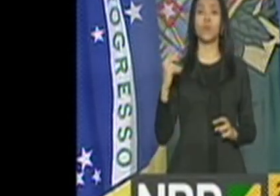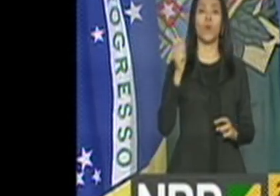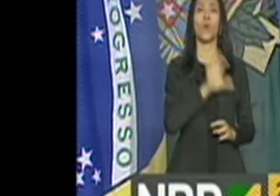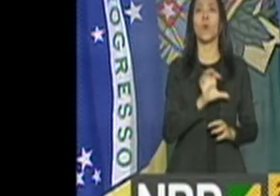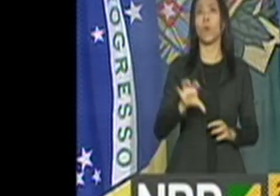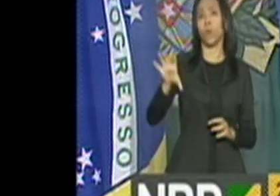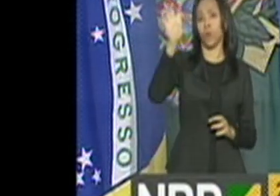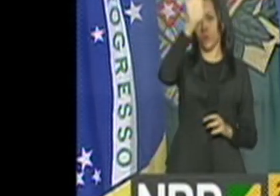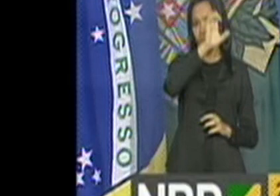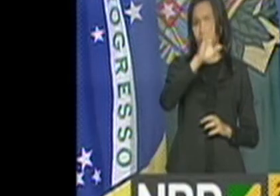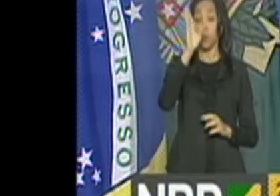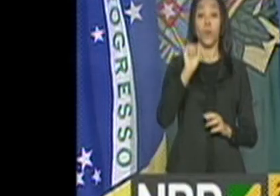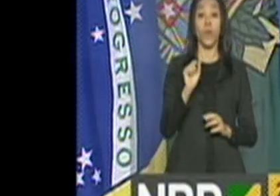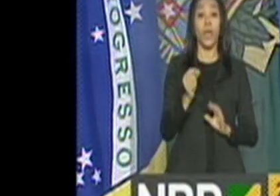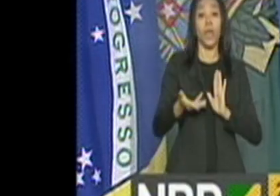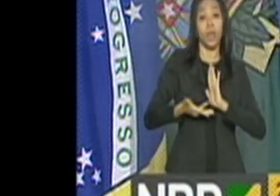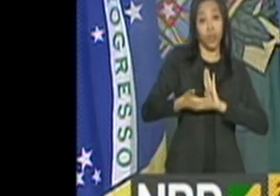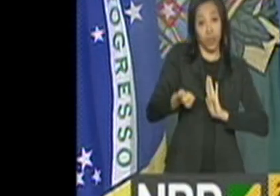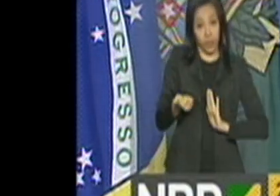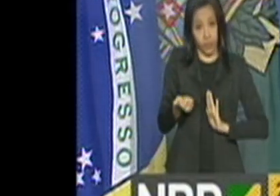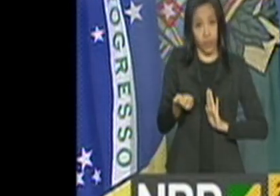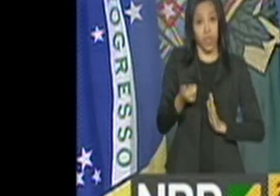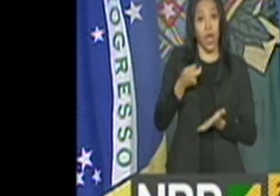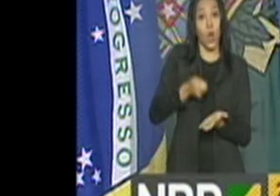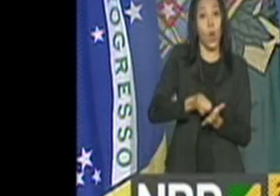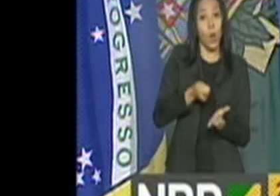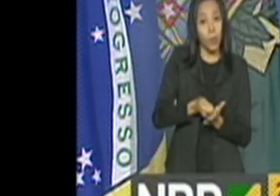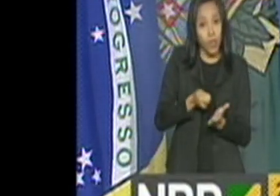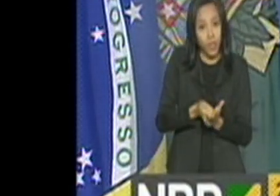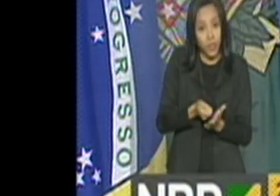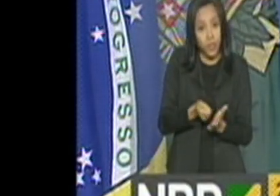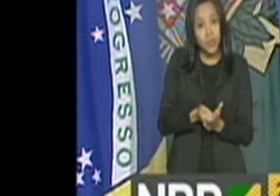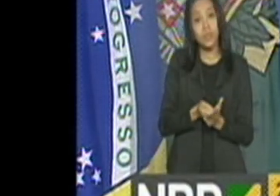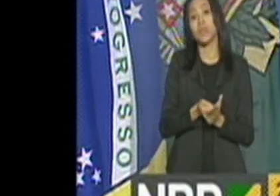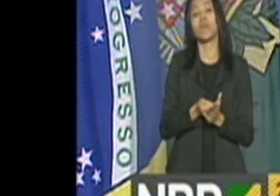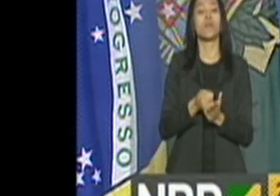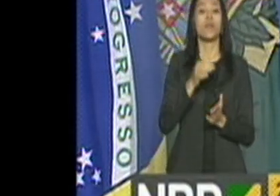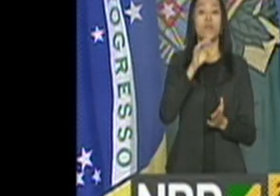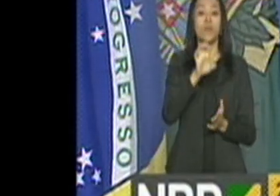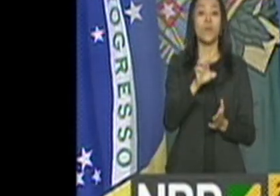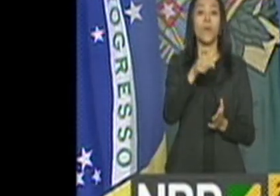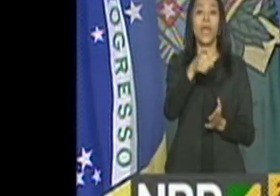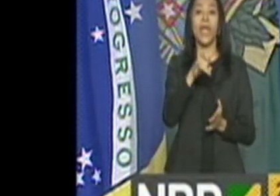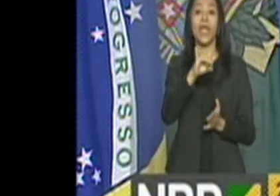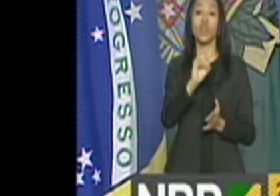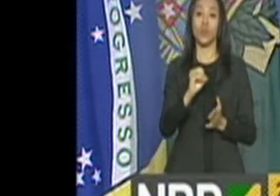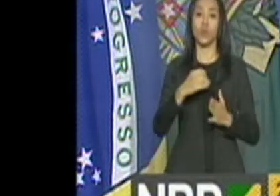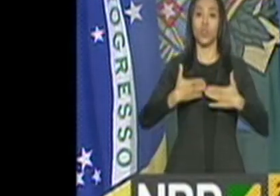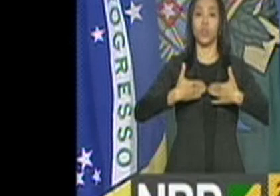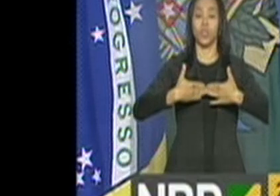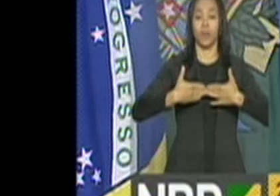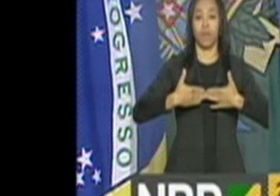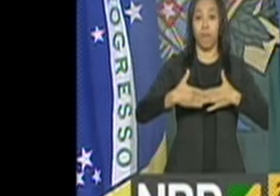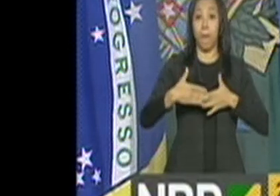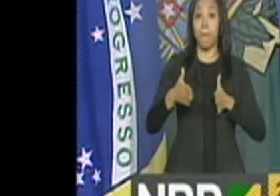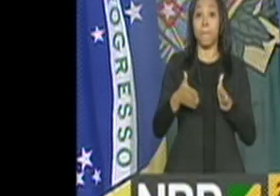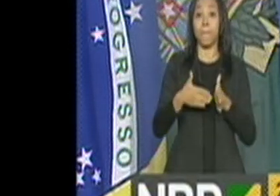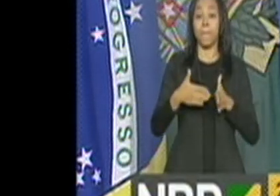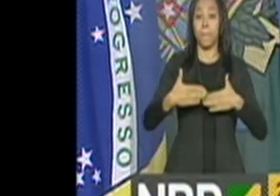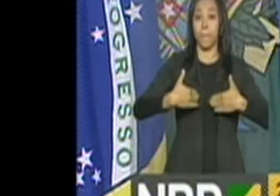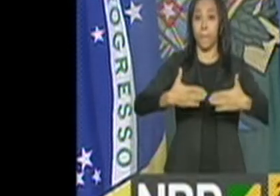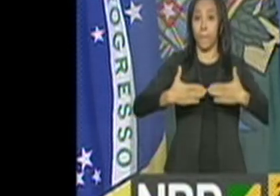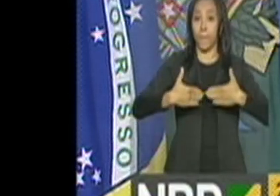a isenção da cobrança do eixo suspenso nos pedágios, não só de